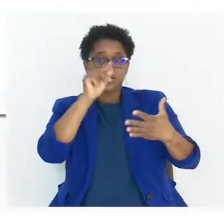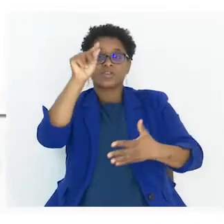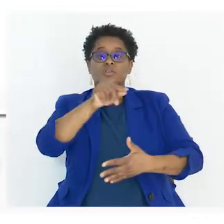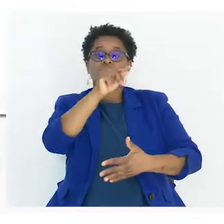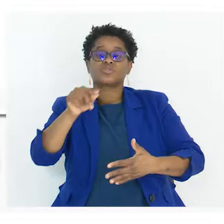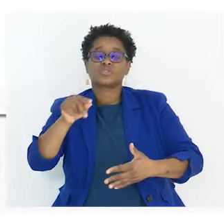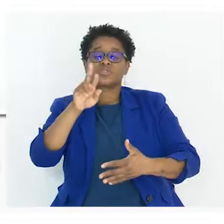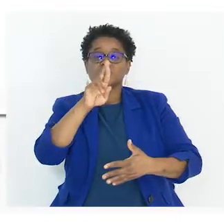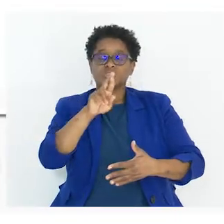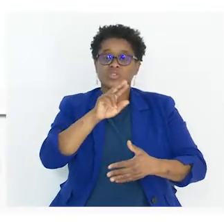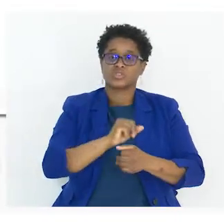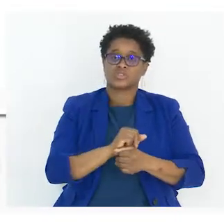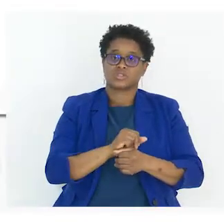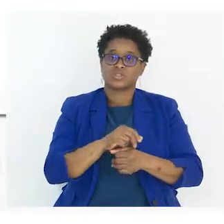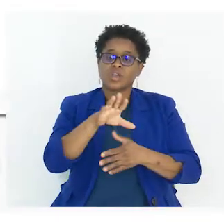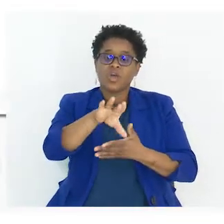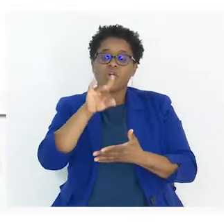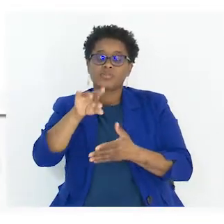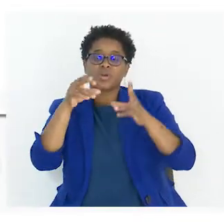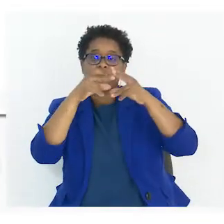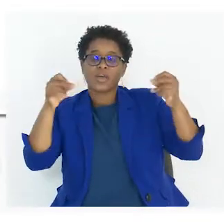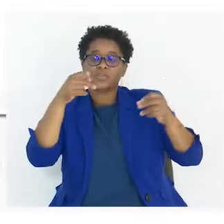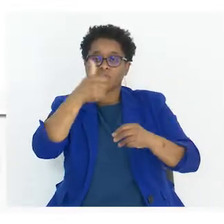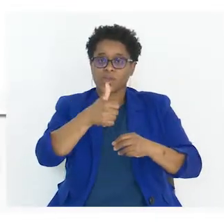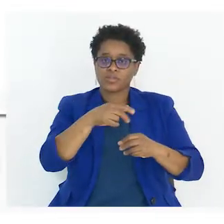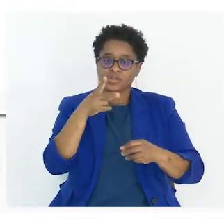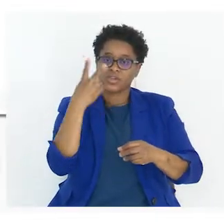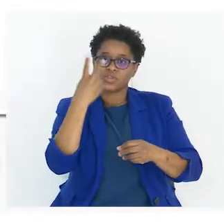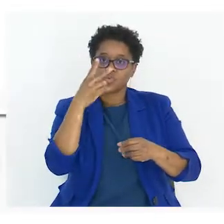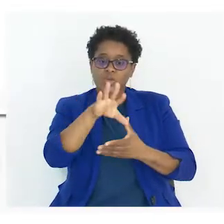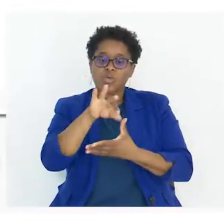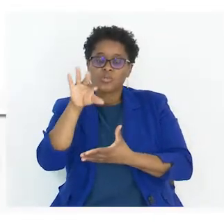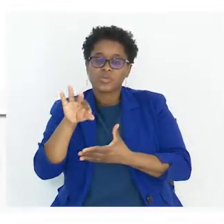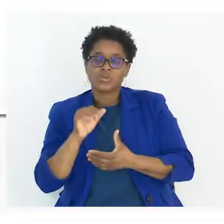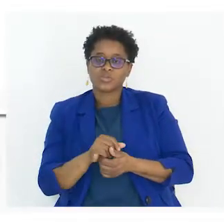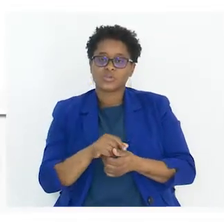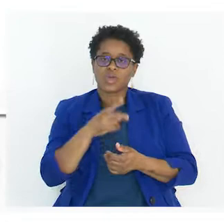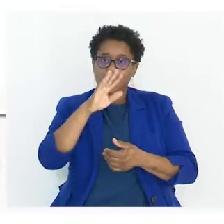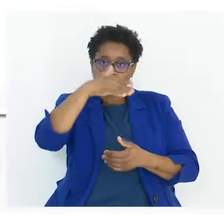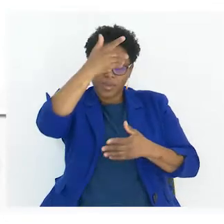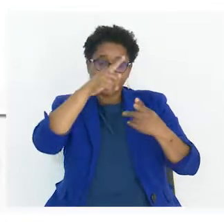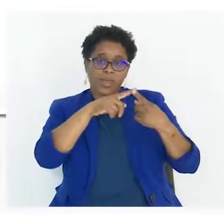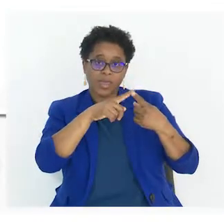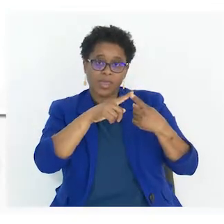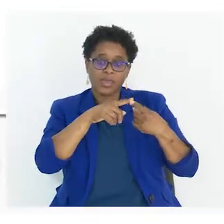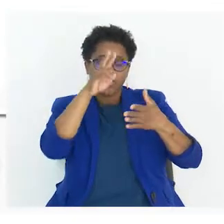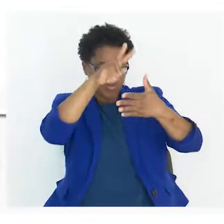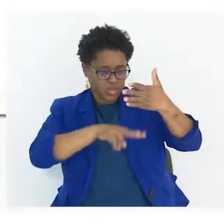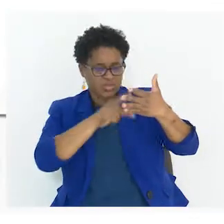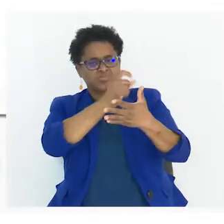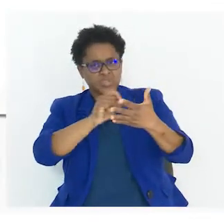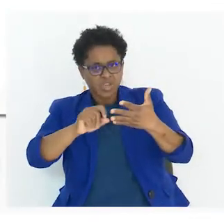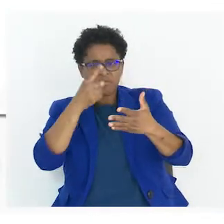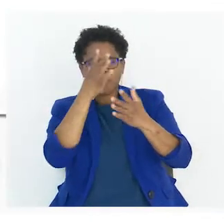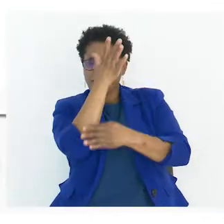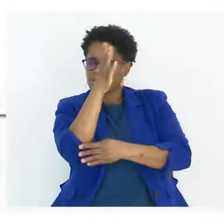correta. Vamos ver, temos aqui duas opções. A primeira opção, o texto descreve uma paisagem. A segunda,